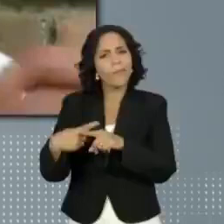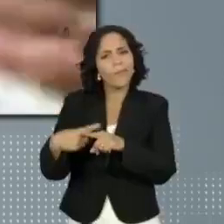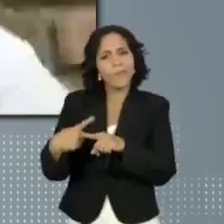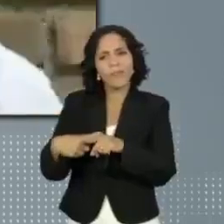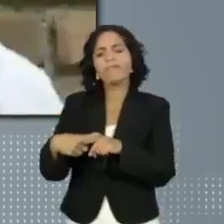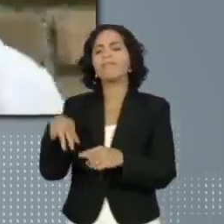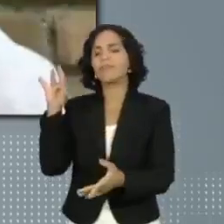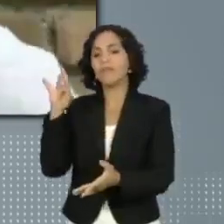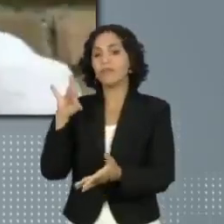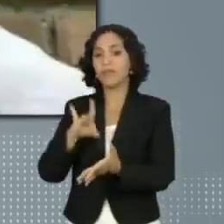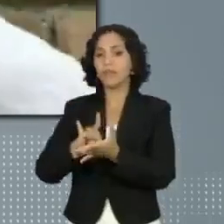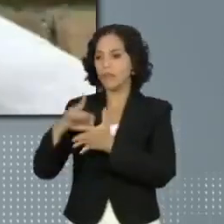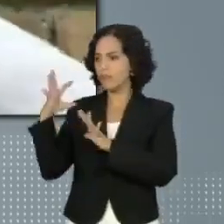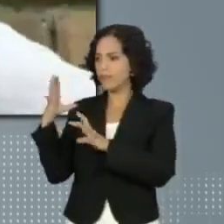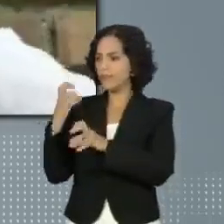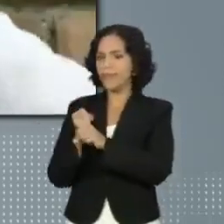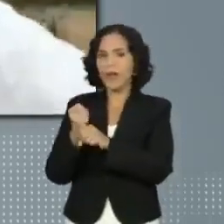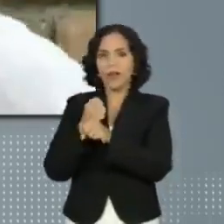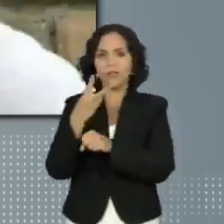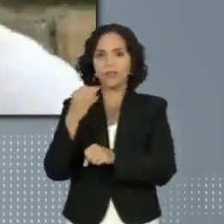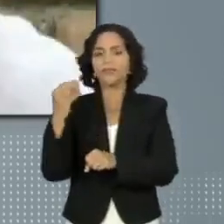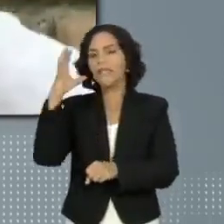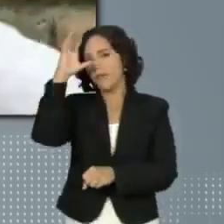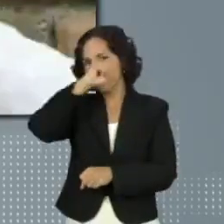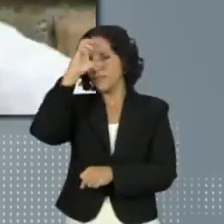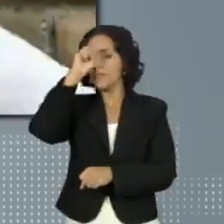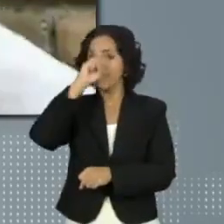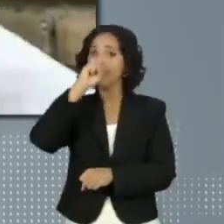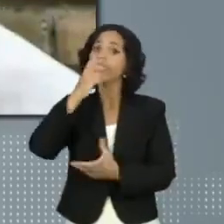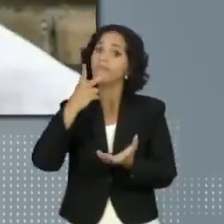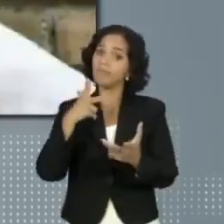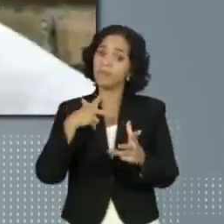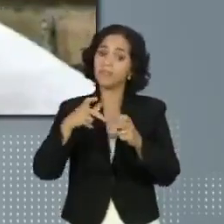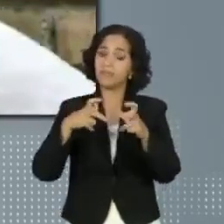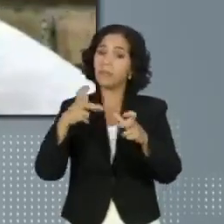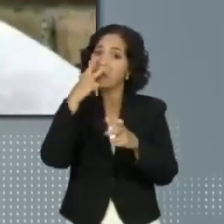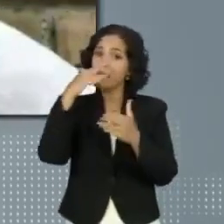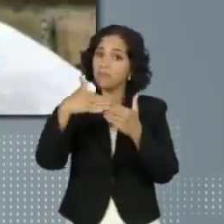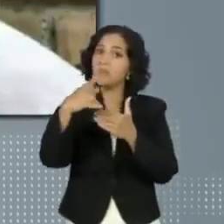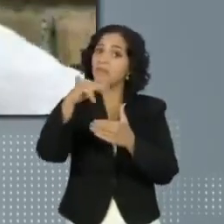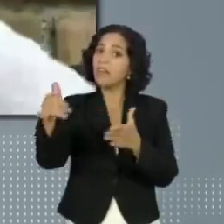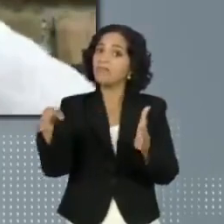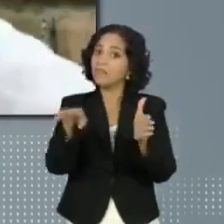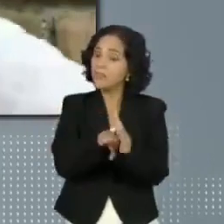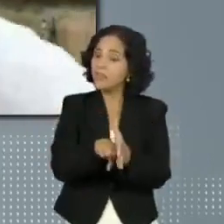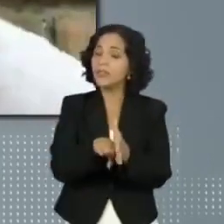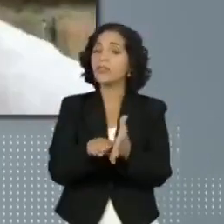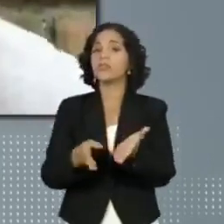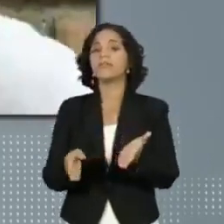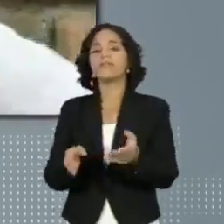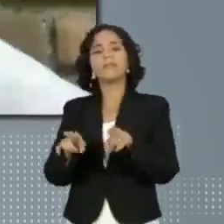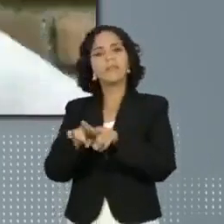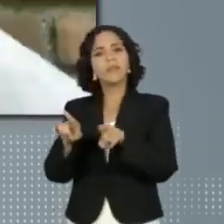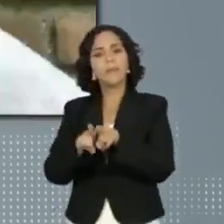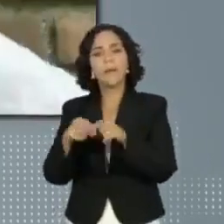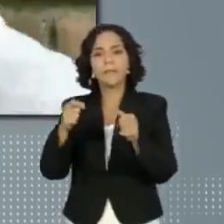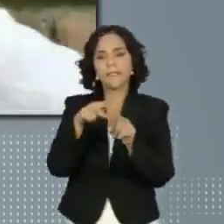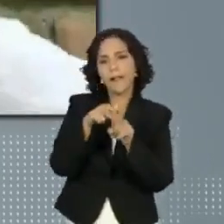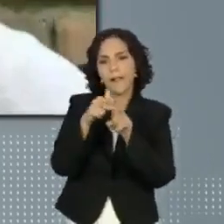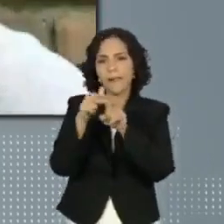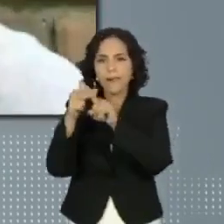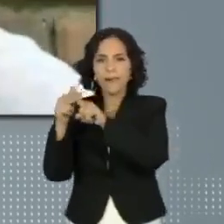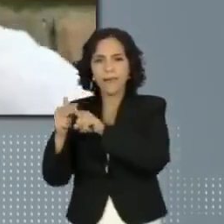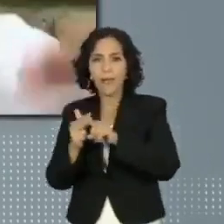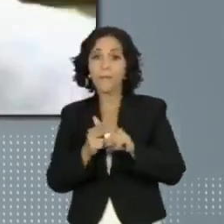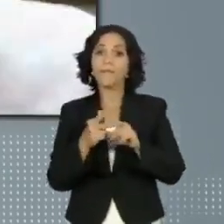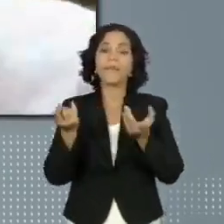a gente aprendeu alguma coisa com tudo isso. As vacinas aparentemente estão chegando, a gente vai ter que ajustar